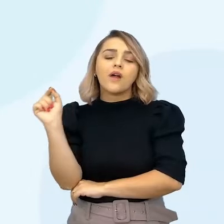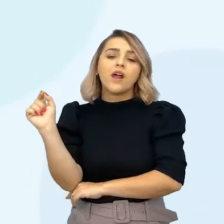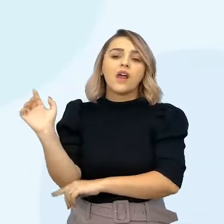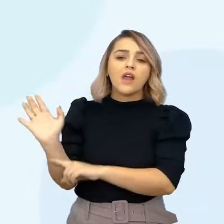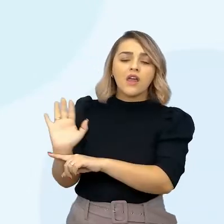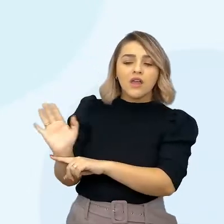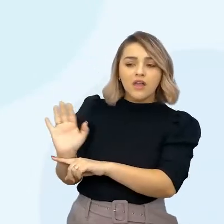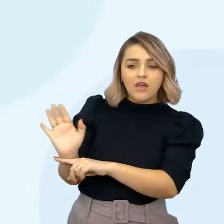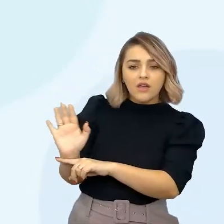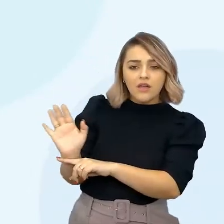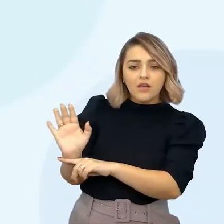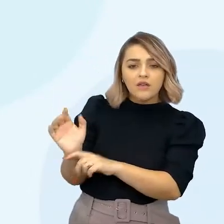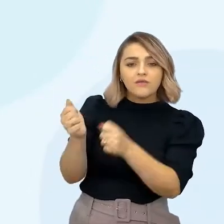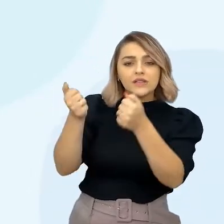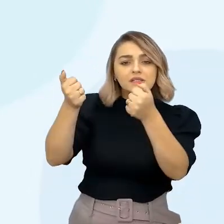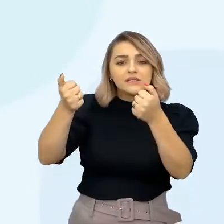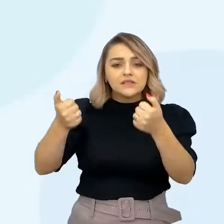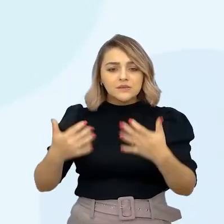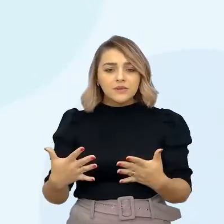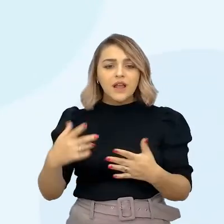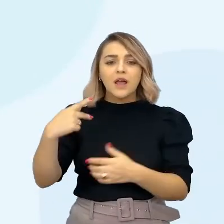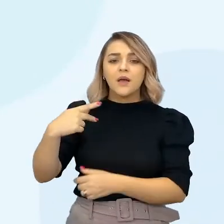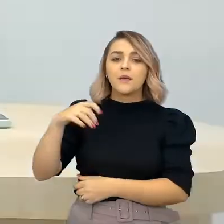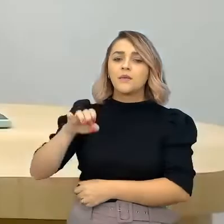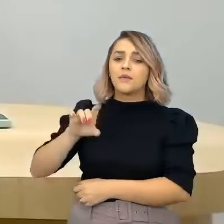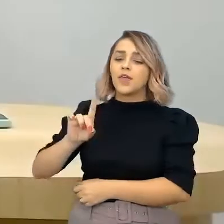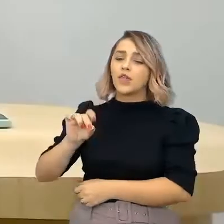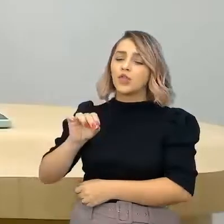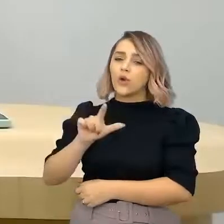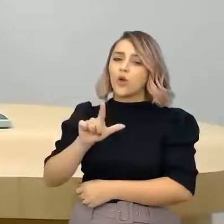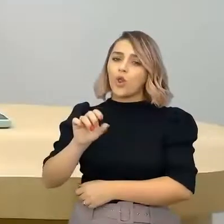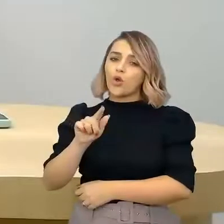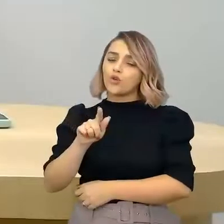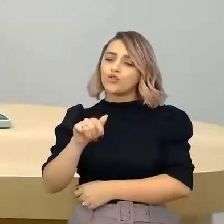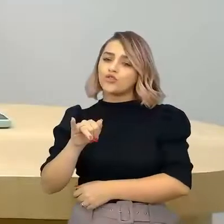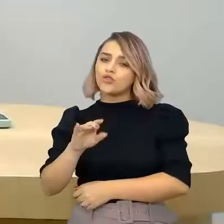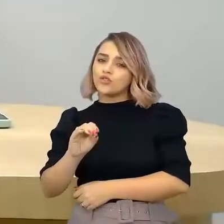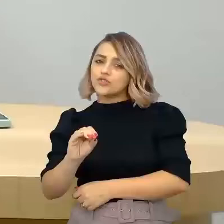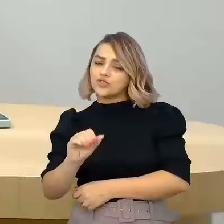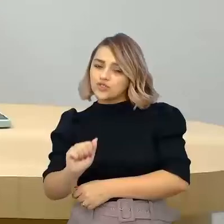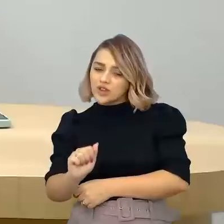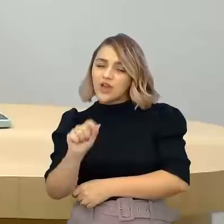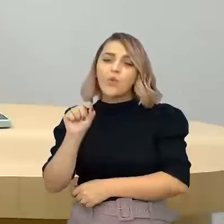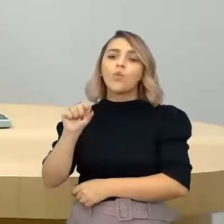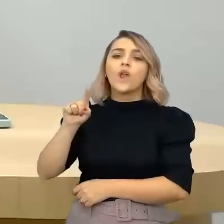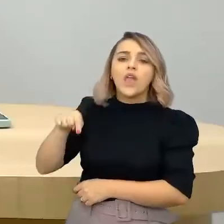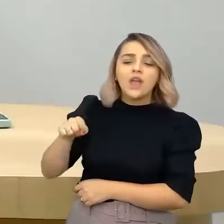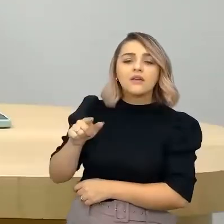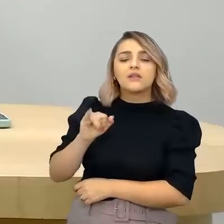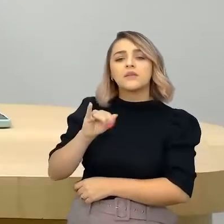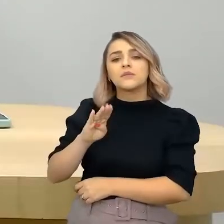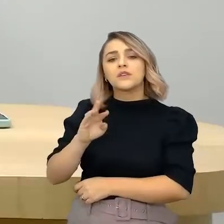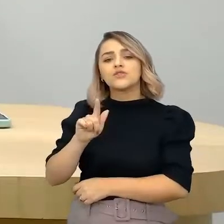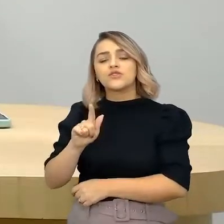é pedologia, IBGE explica, e daqui a pouco nós retornamos.